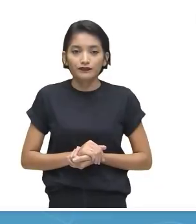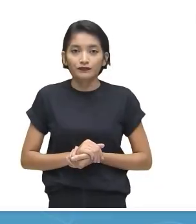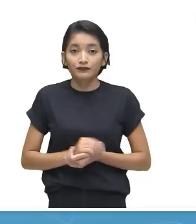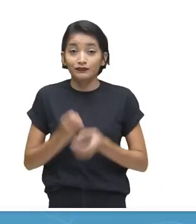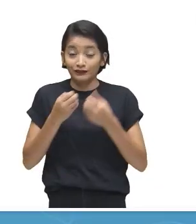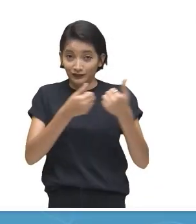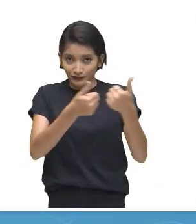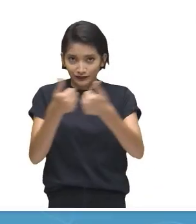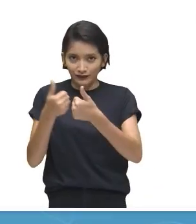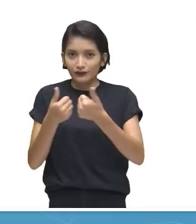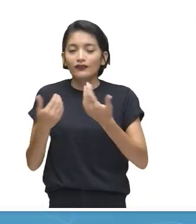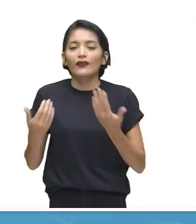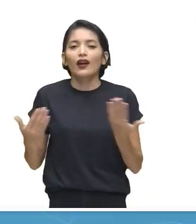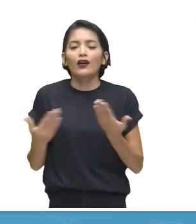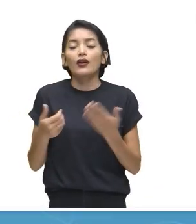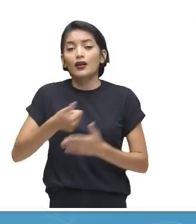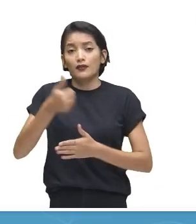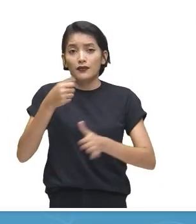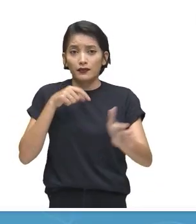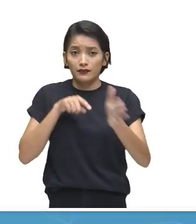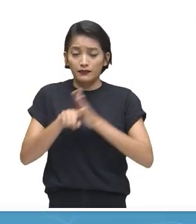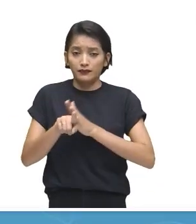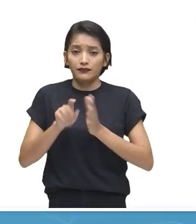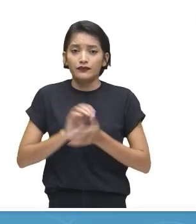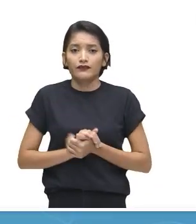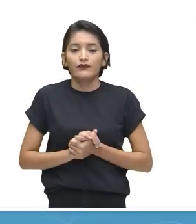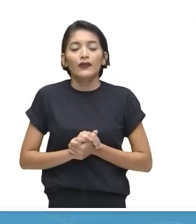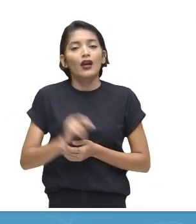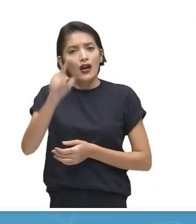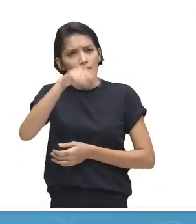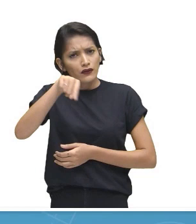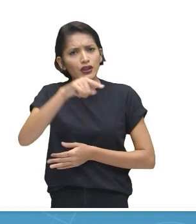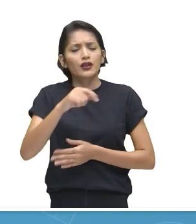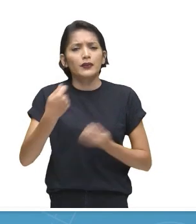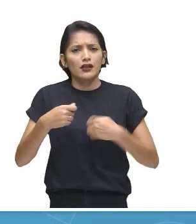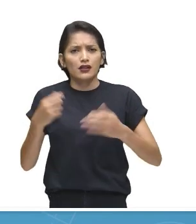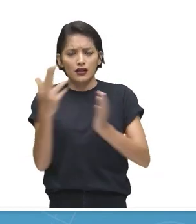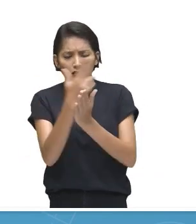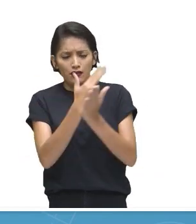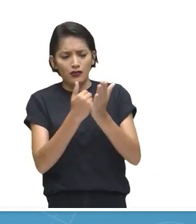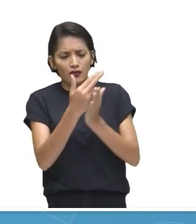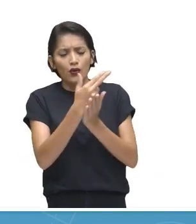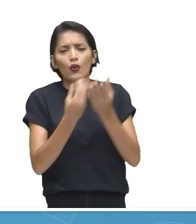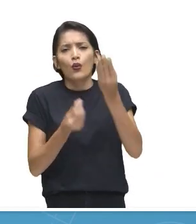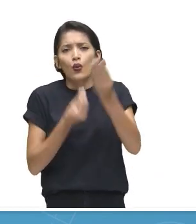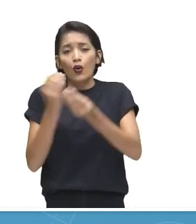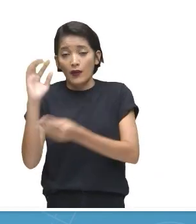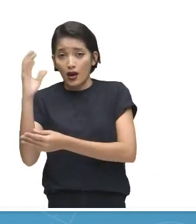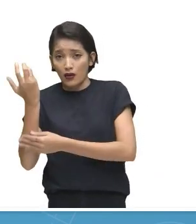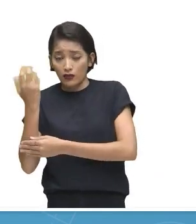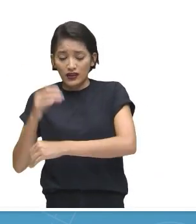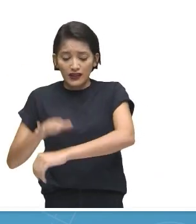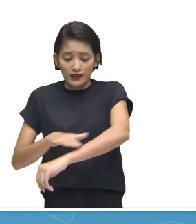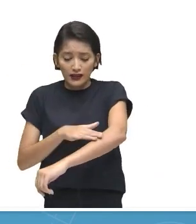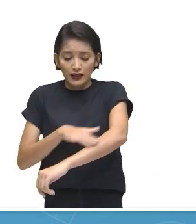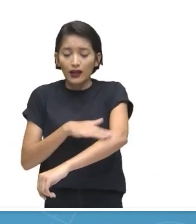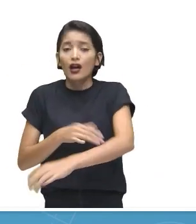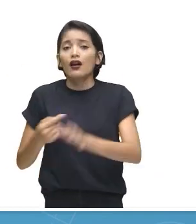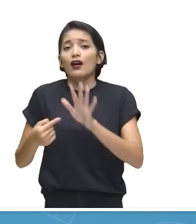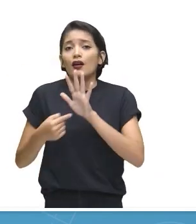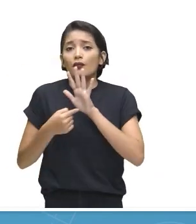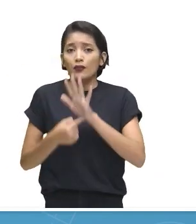Muito bem, então nós temos aí a primeira questão da nossa DLI. Faça um desenho que represente uma parte da pele, identificando as camadas